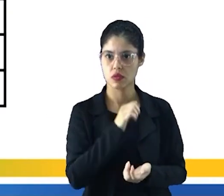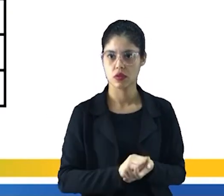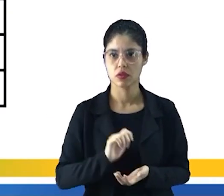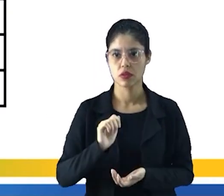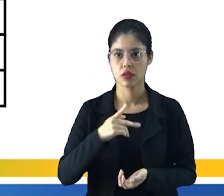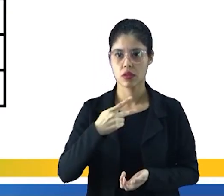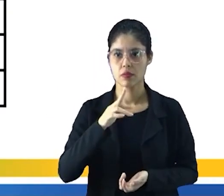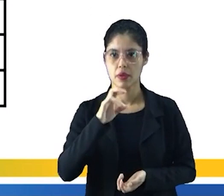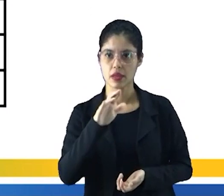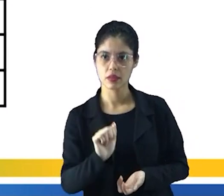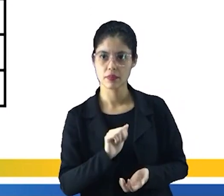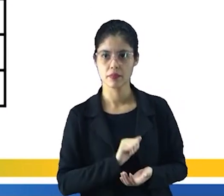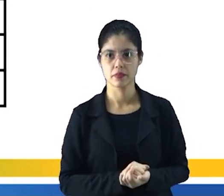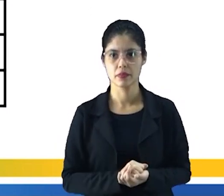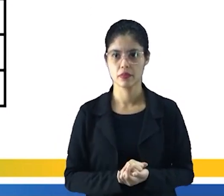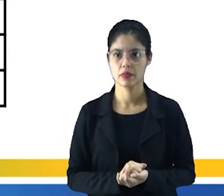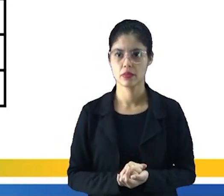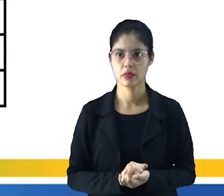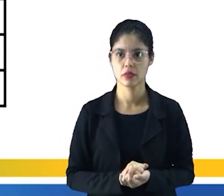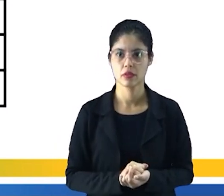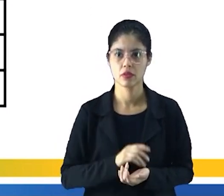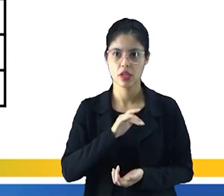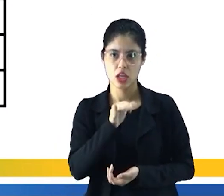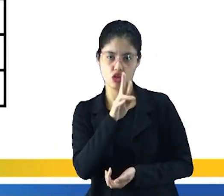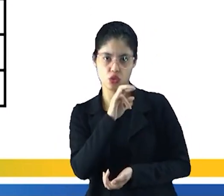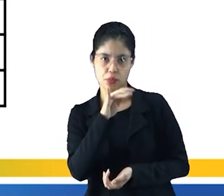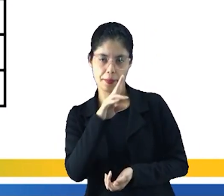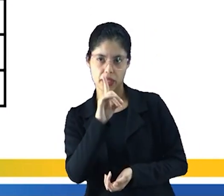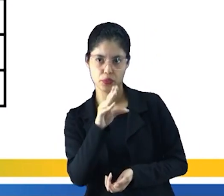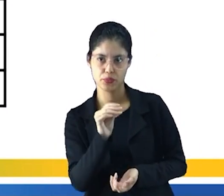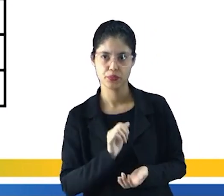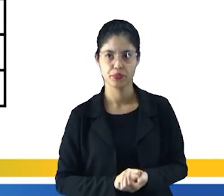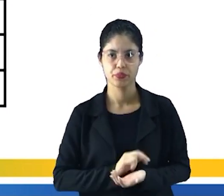como pândego, né, estupendo,